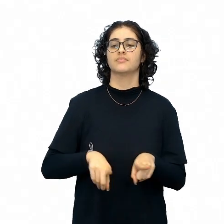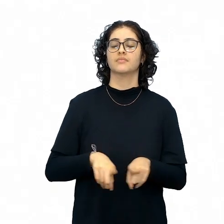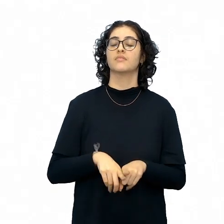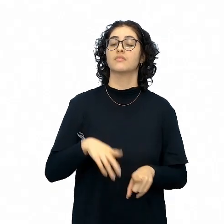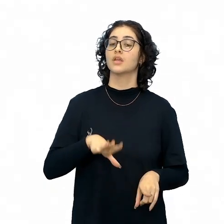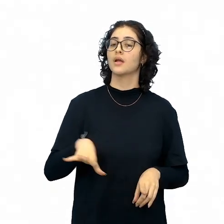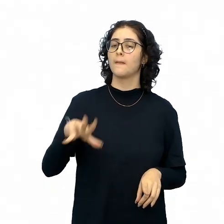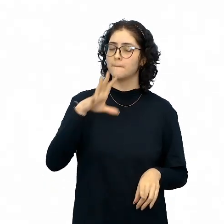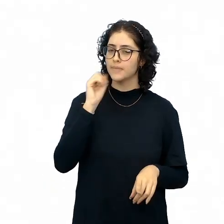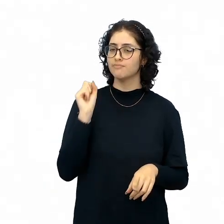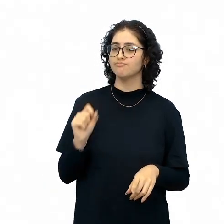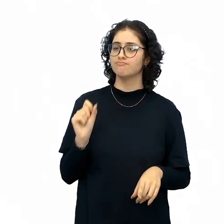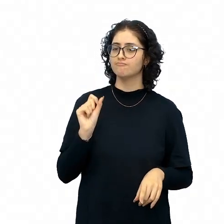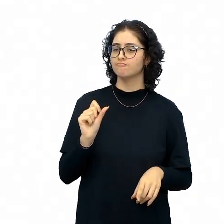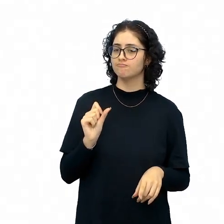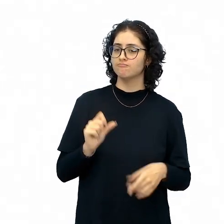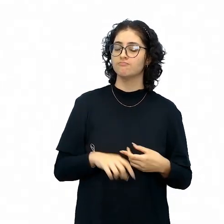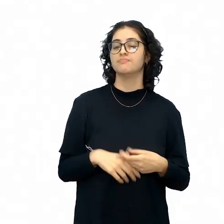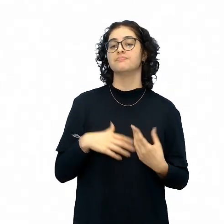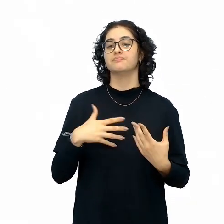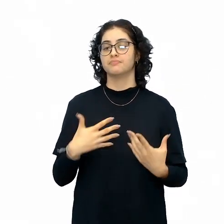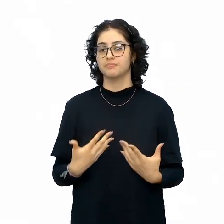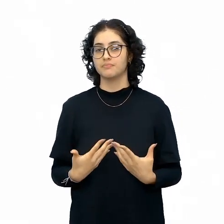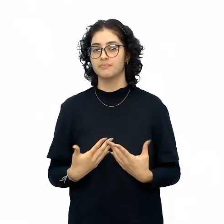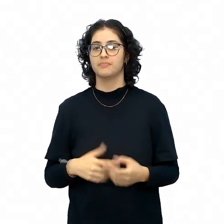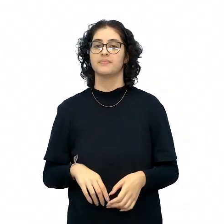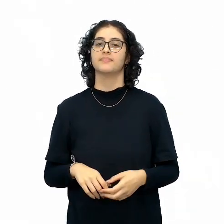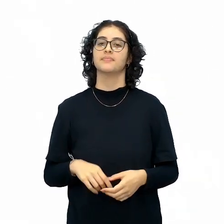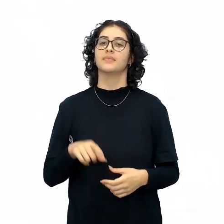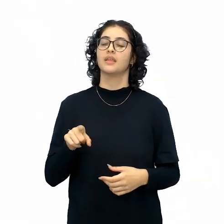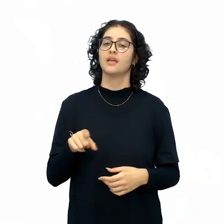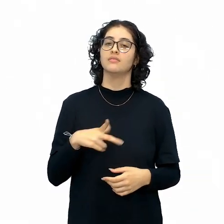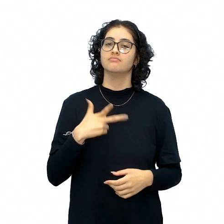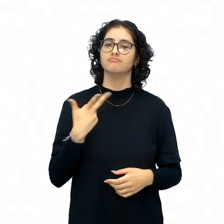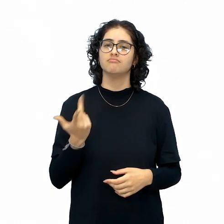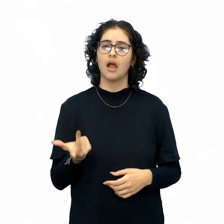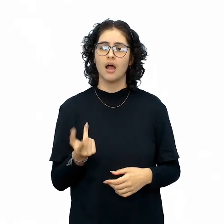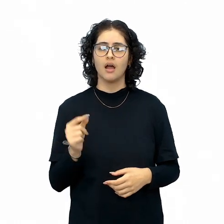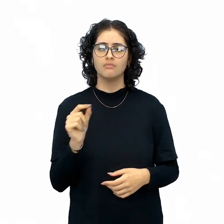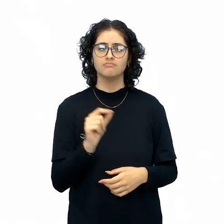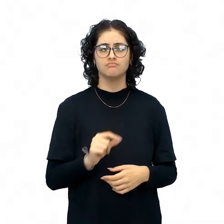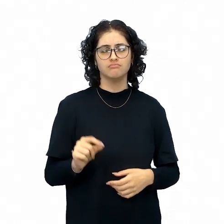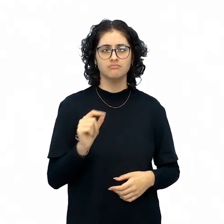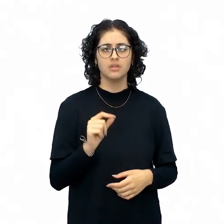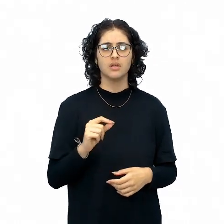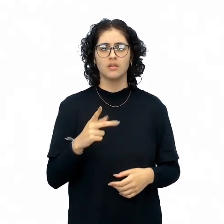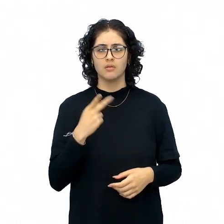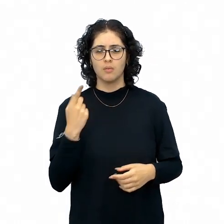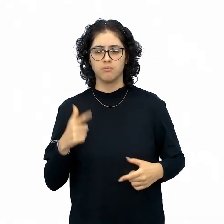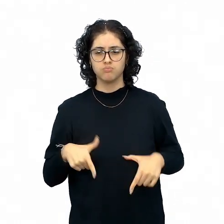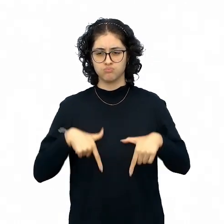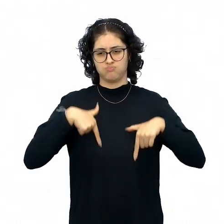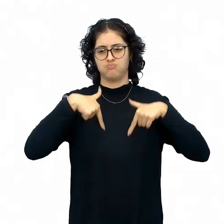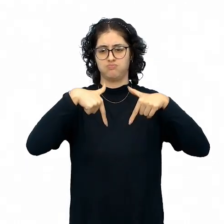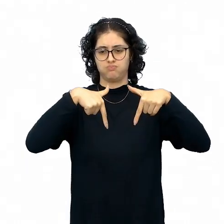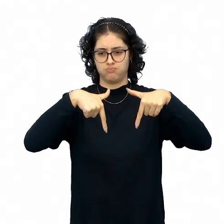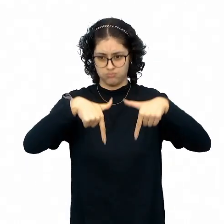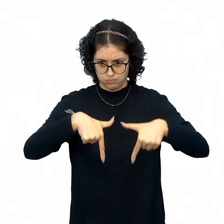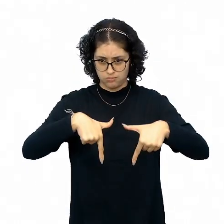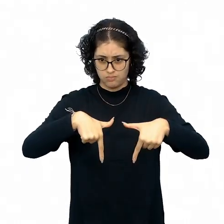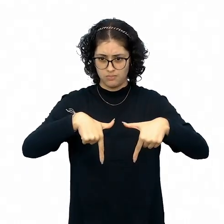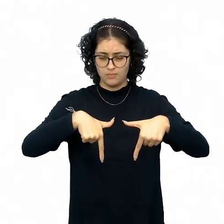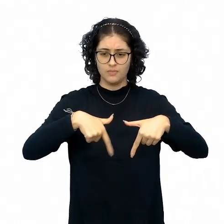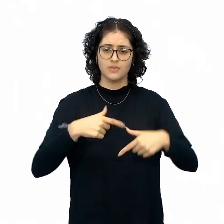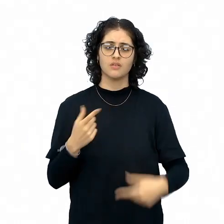de aprendizagem aqui diz respeito a construção de uma petição, de uma reivindicação,